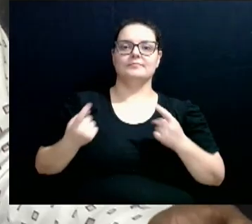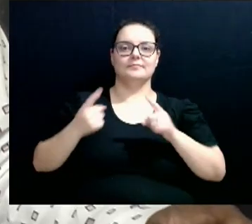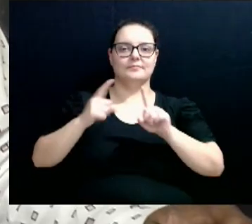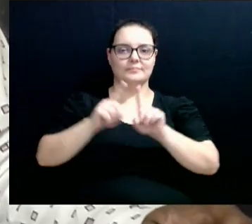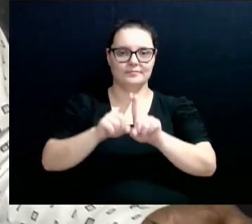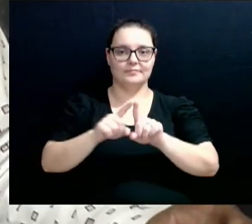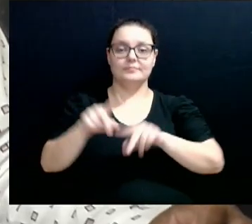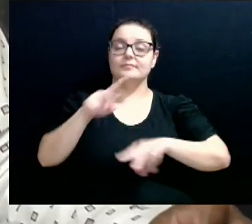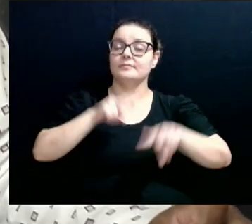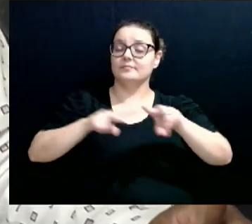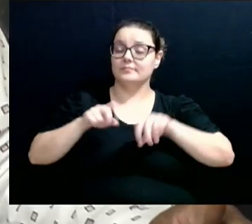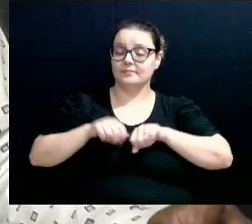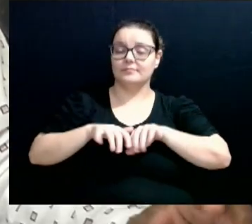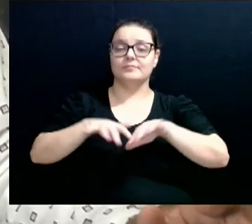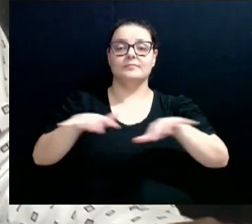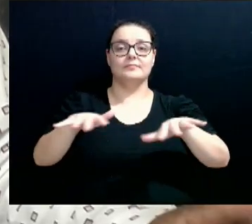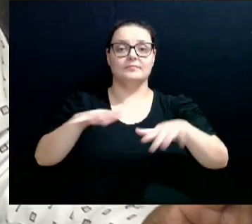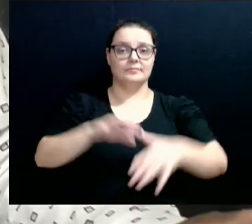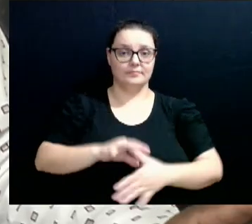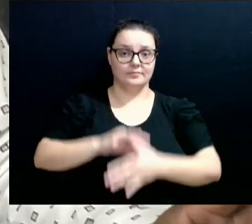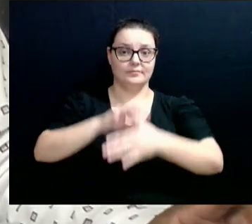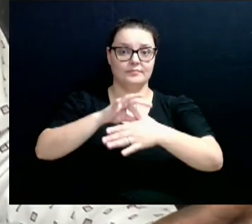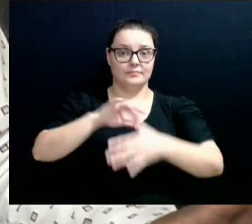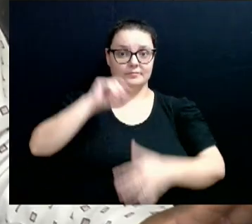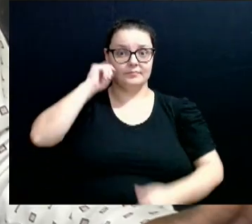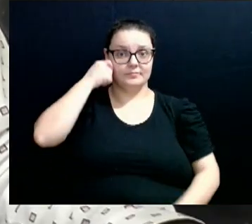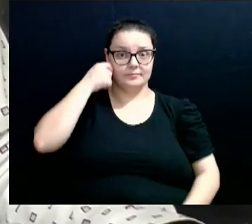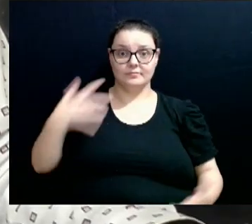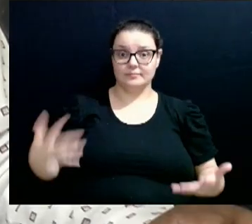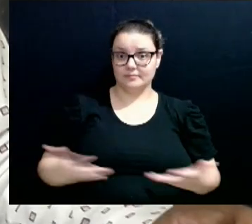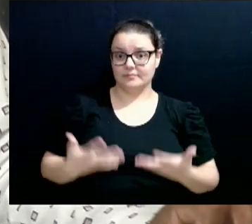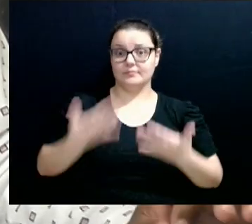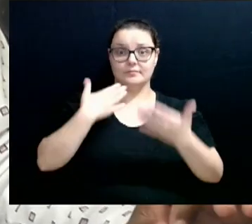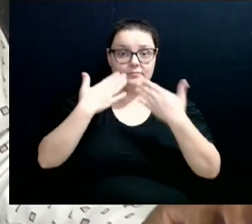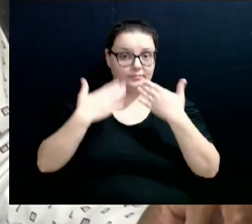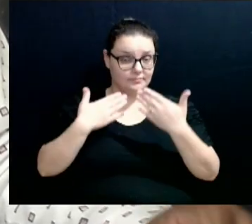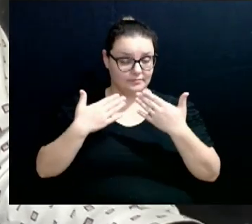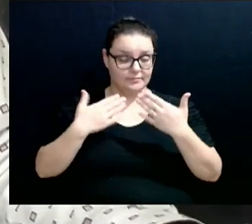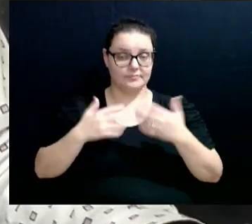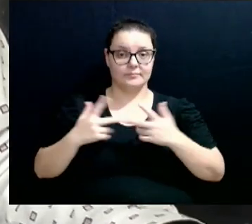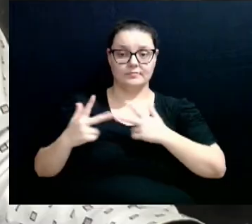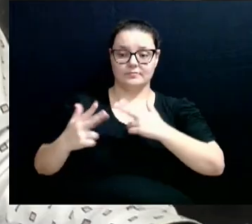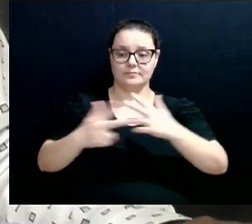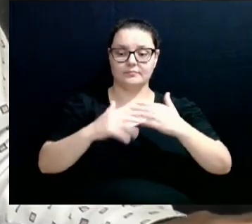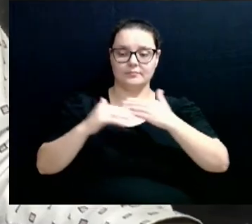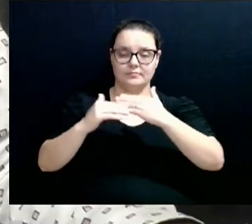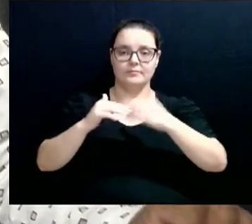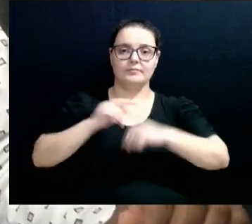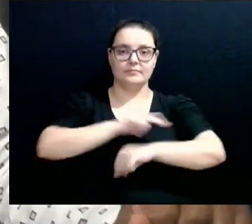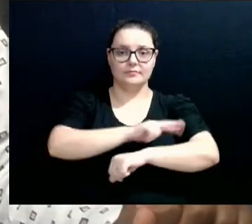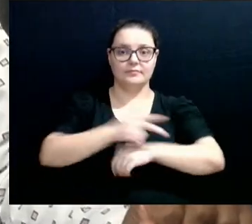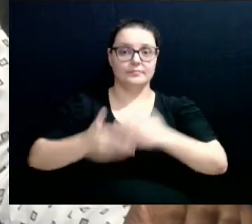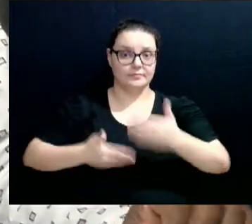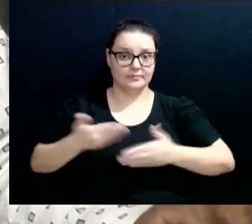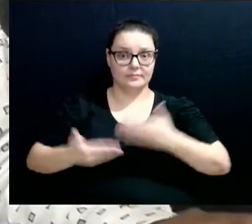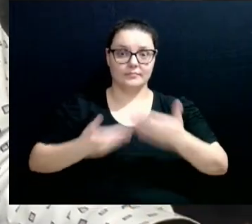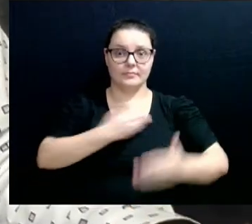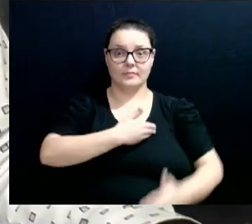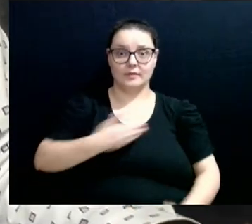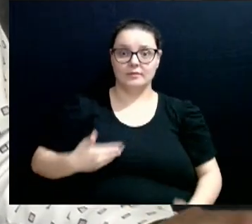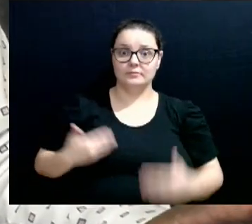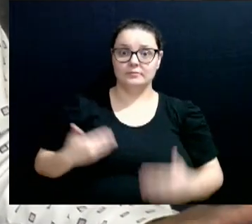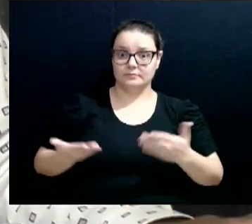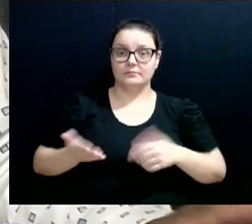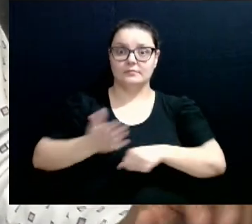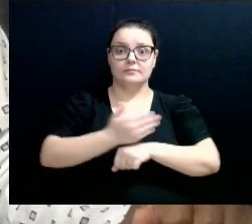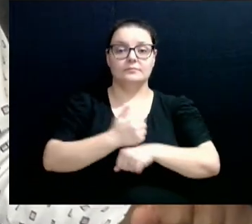visibilidade às lideranças negras e promover o diálogo sobre equidade racial no serviço público. Bom, antes de nós